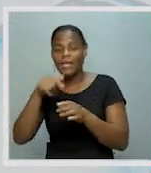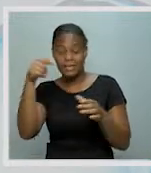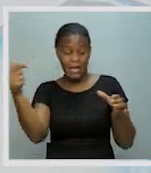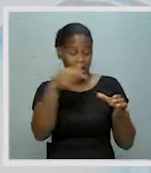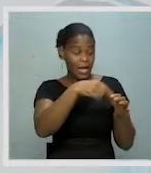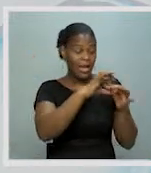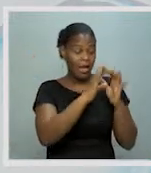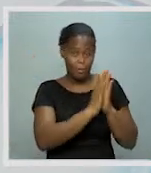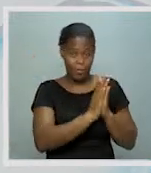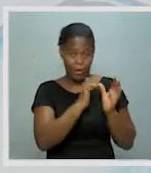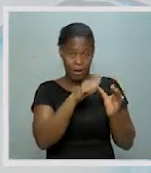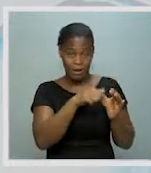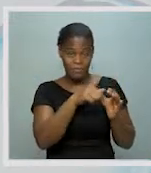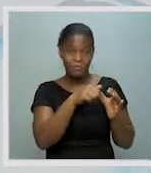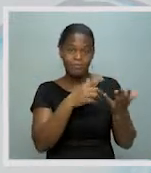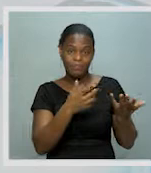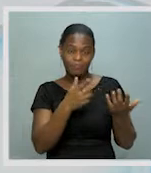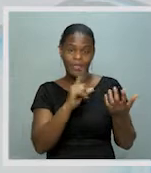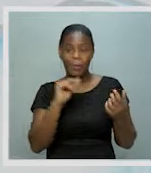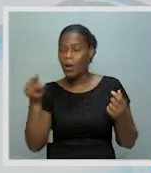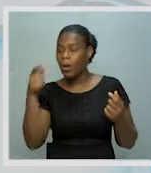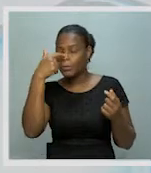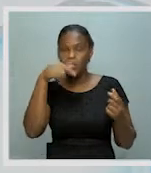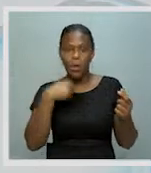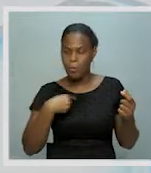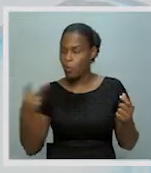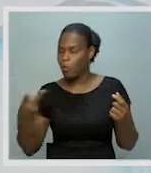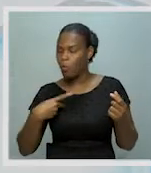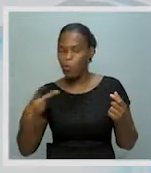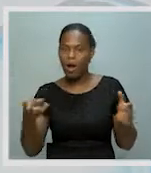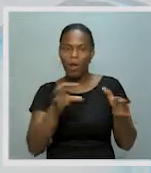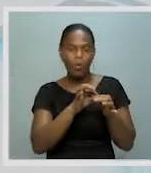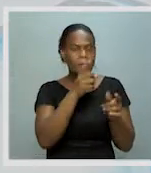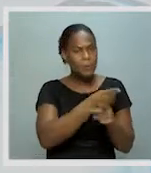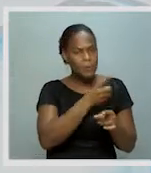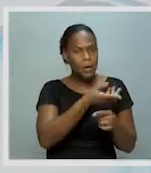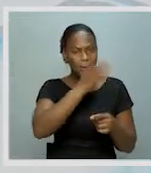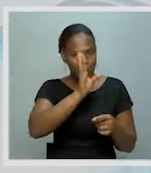a essa religião ou a essa igreja, temos algo em comum, temos